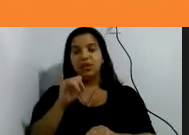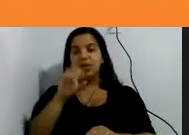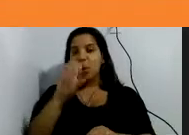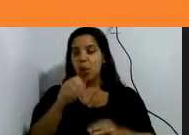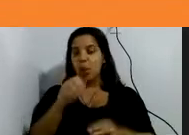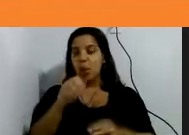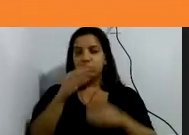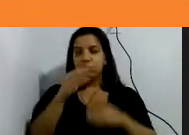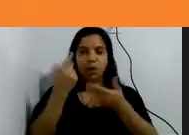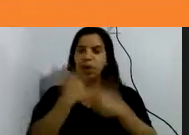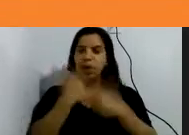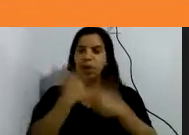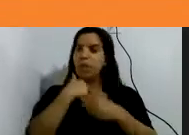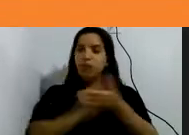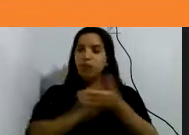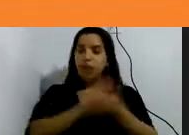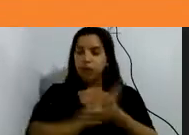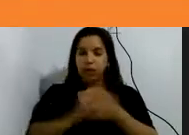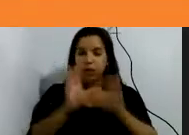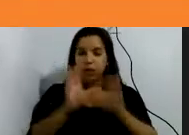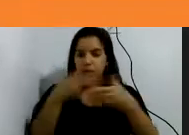aglutinar nenhum deles.